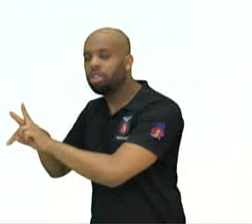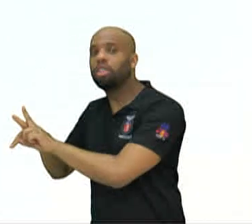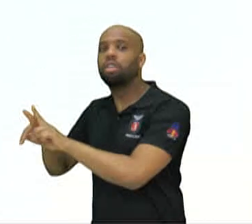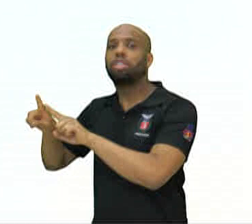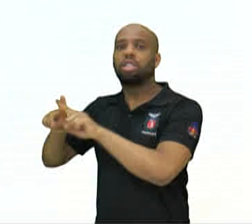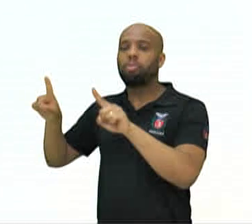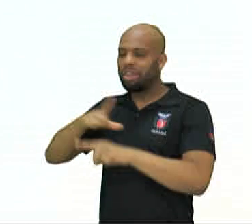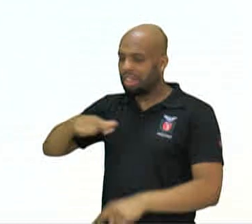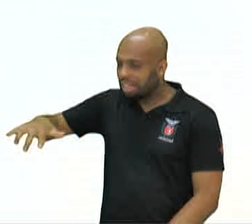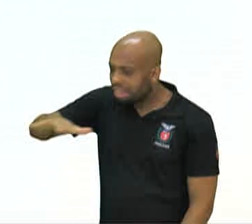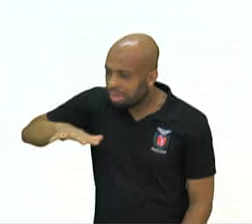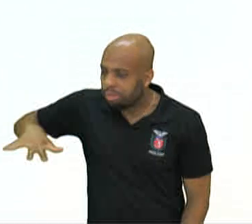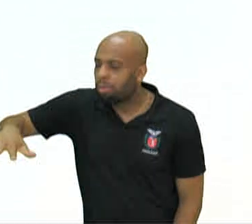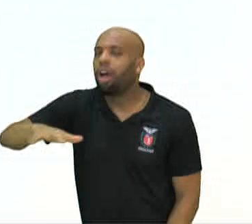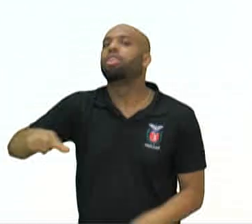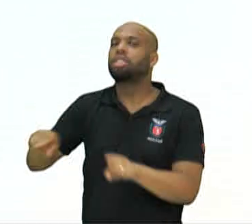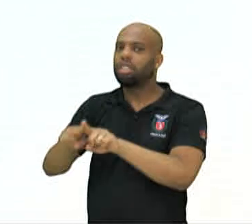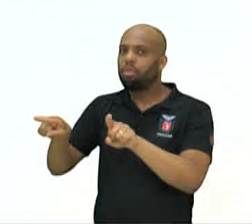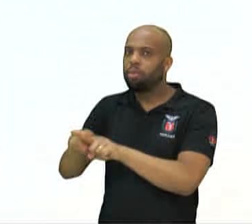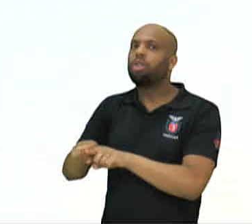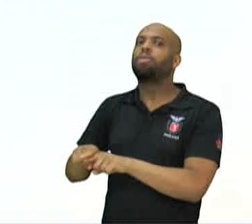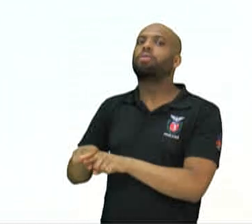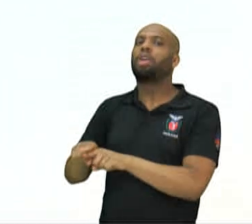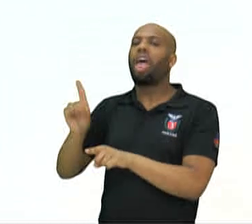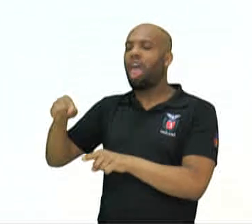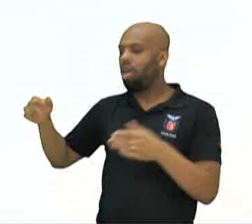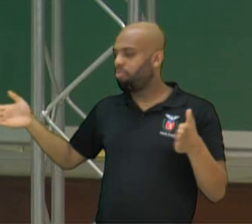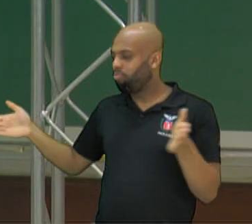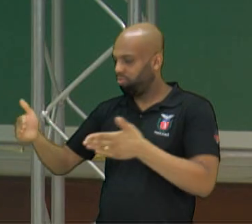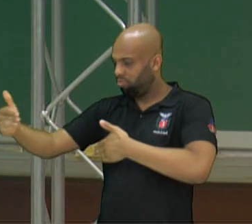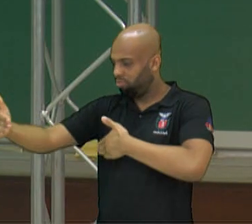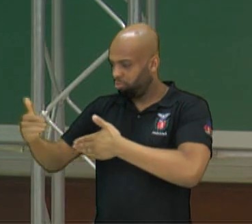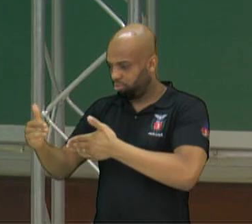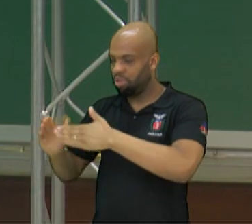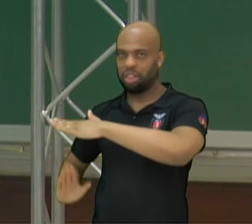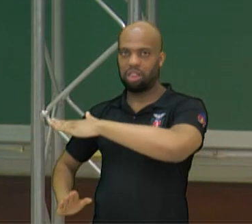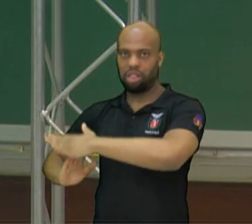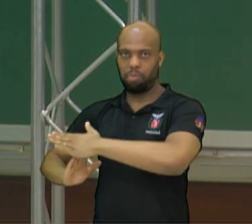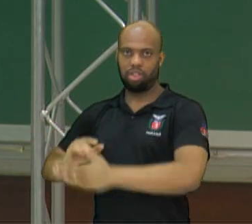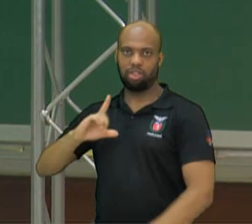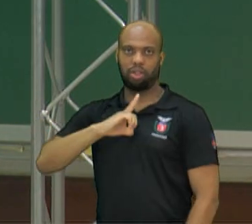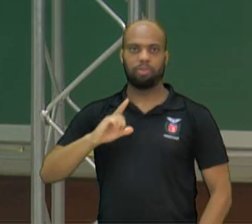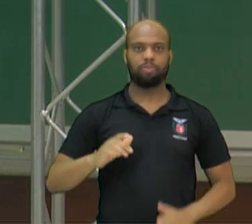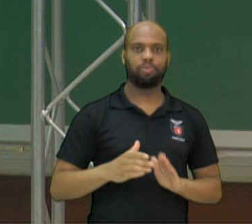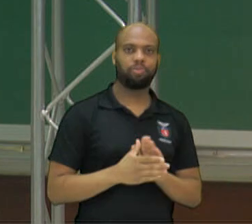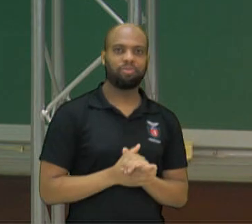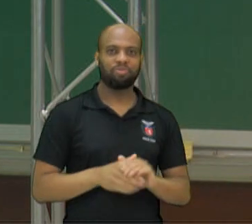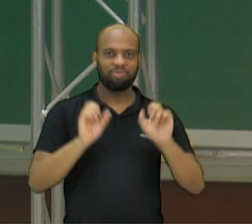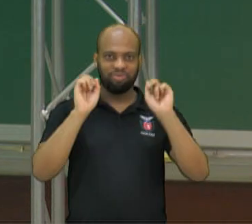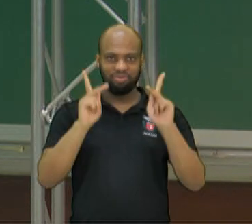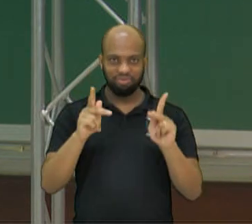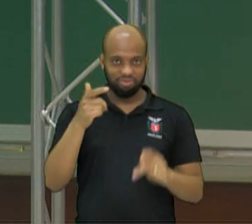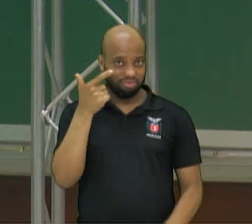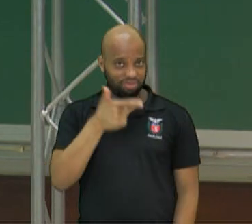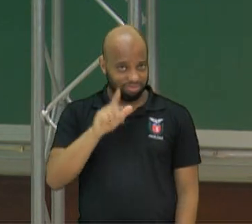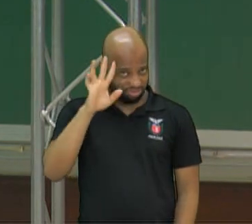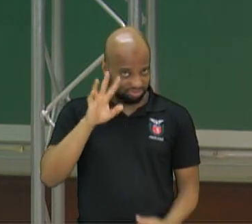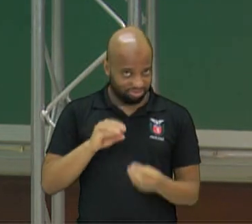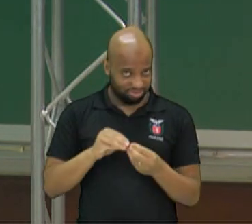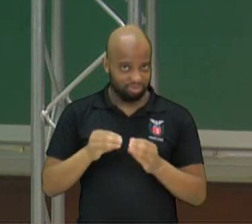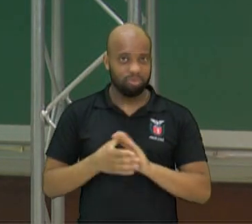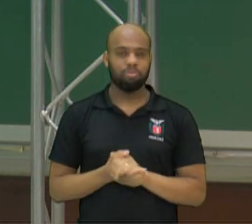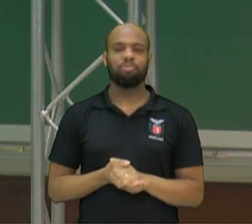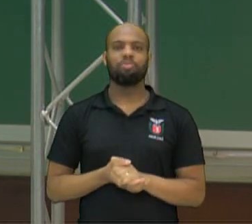os espaços ou cenários são limitados. Ok? Certo?